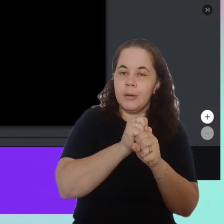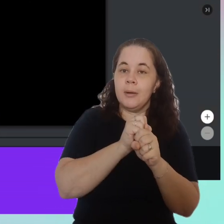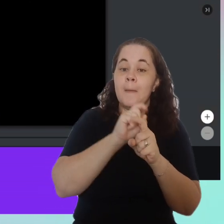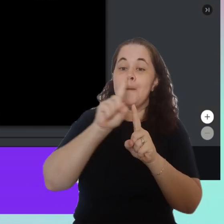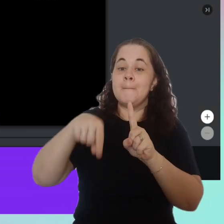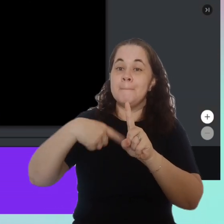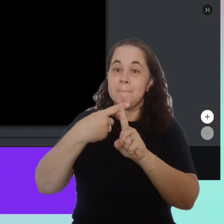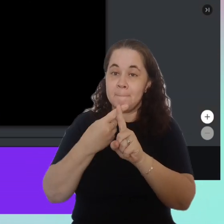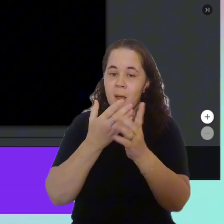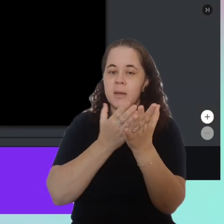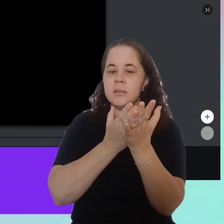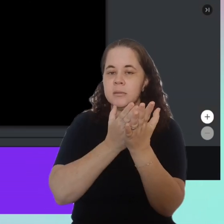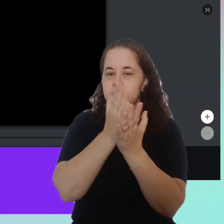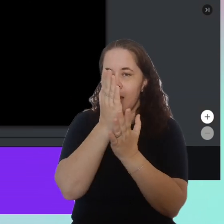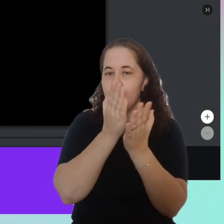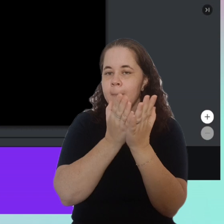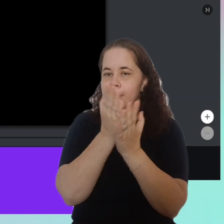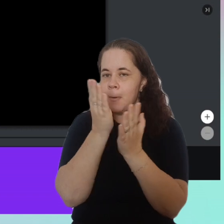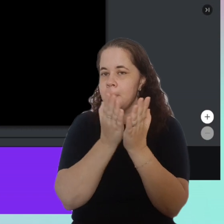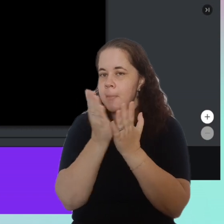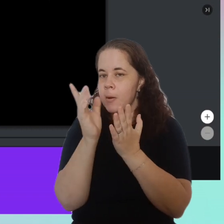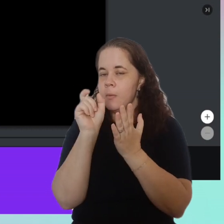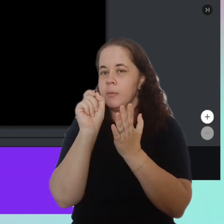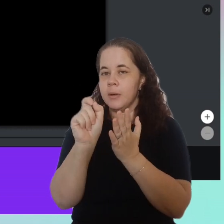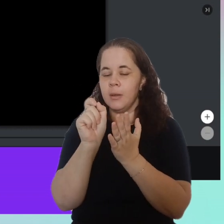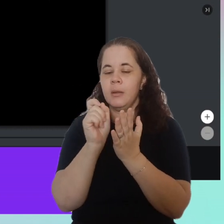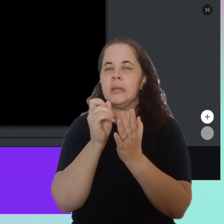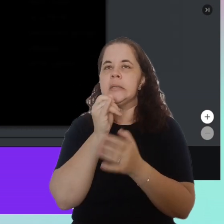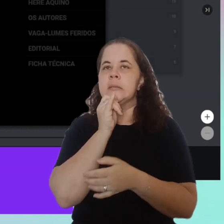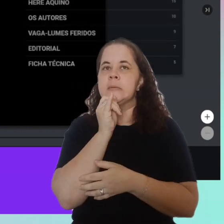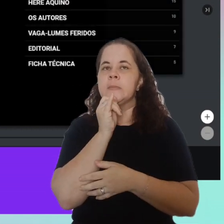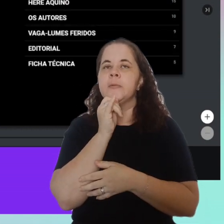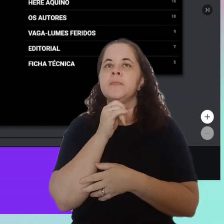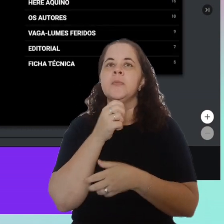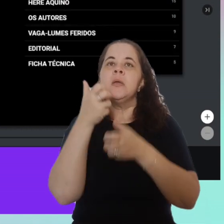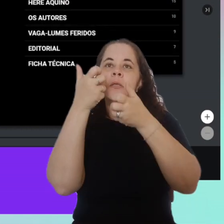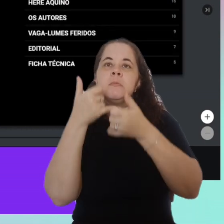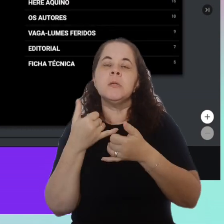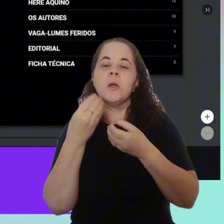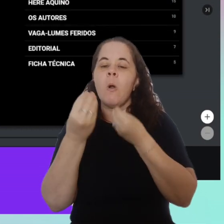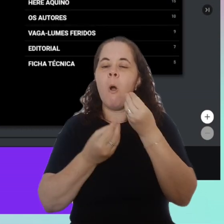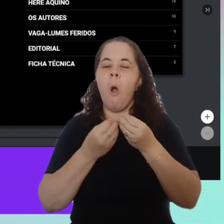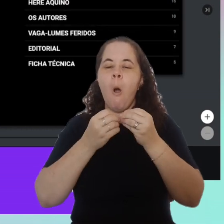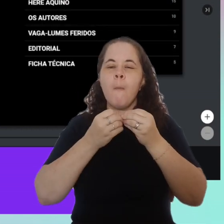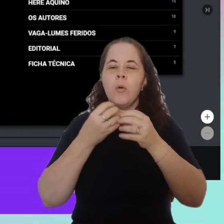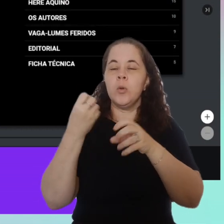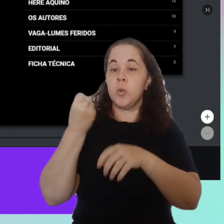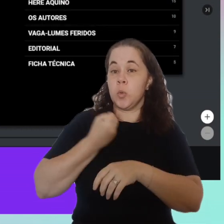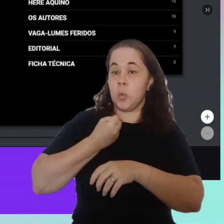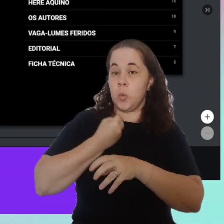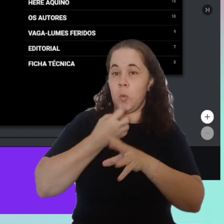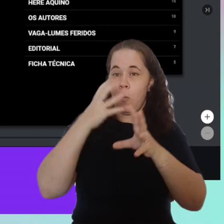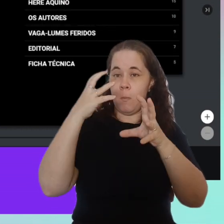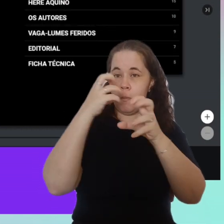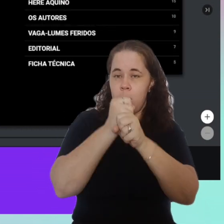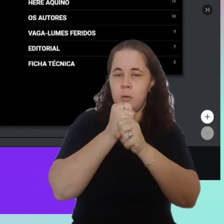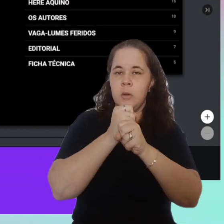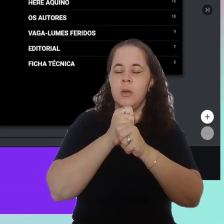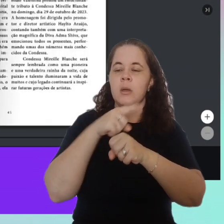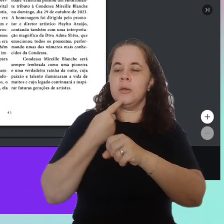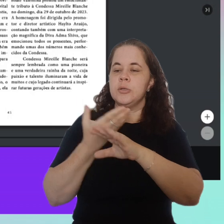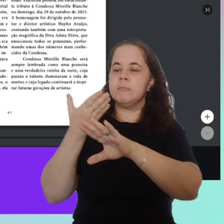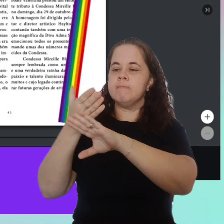ramificações. Tem um ponto dele também onde a gente coloca questões estatísticas, né? A gente pegou dentro do site da Segurança Pública